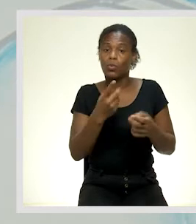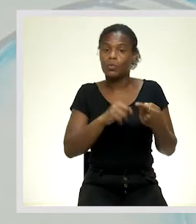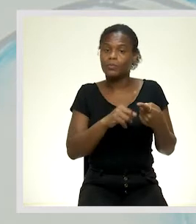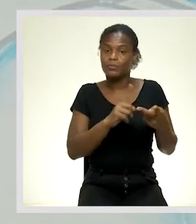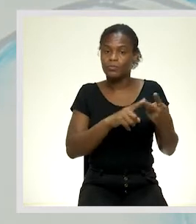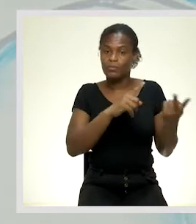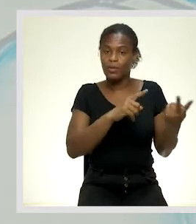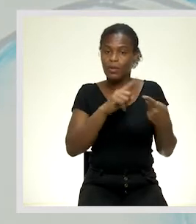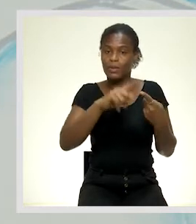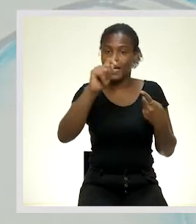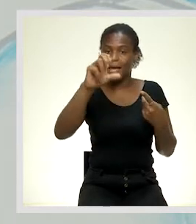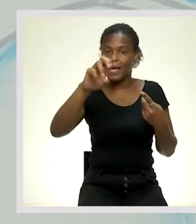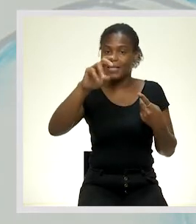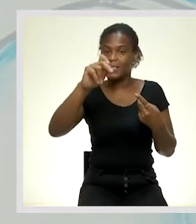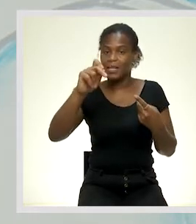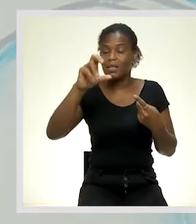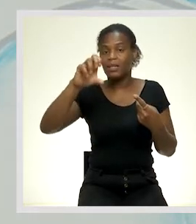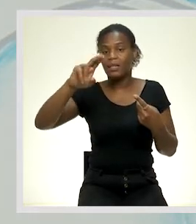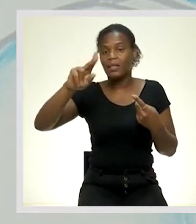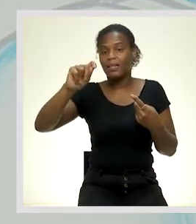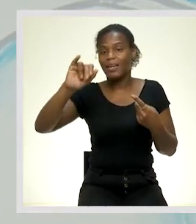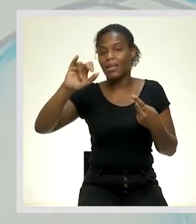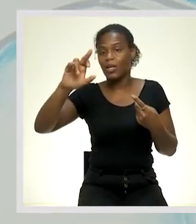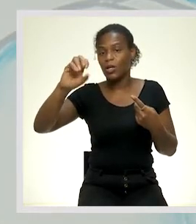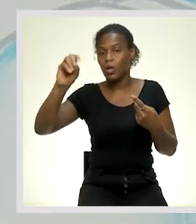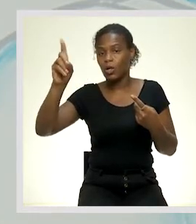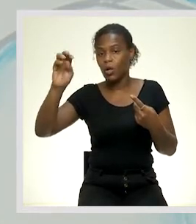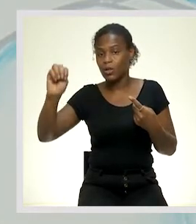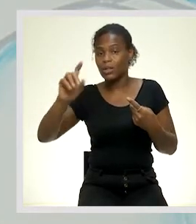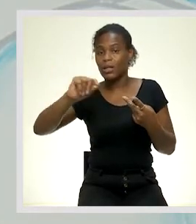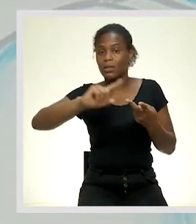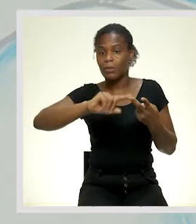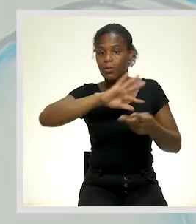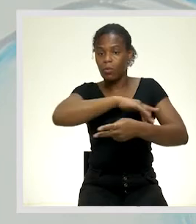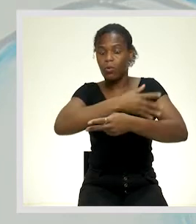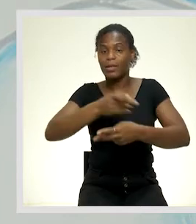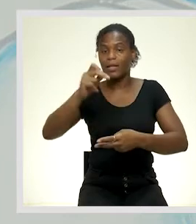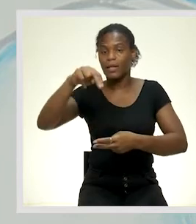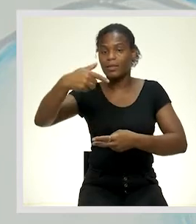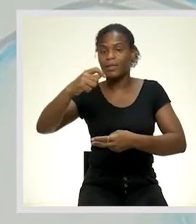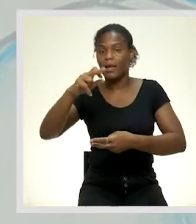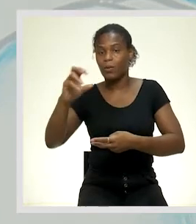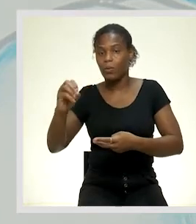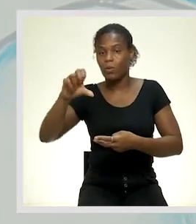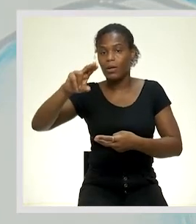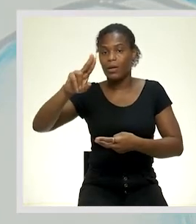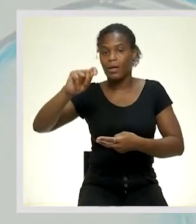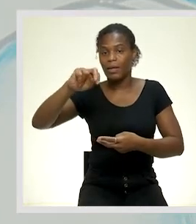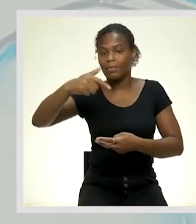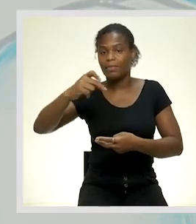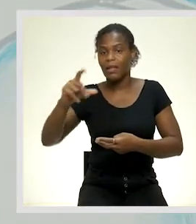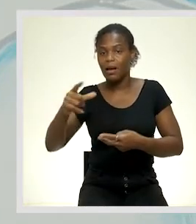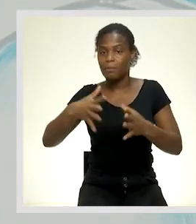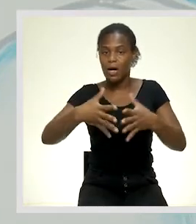temos a figura de Eça de Queiroz, o romancista Eça de Queiroz, e também do poeta Antero de Quental, que foram as